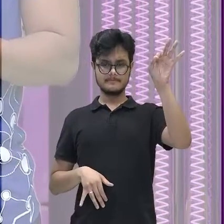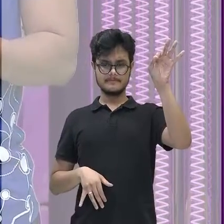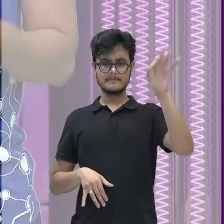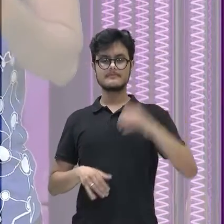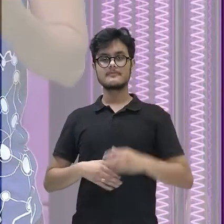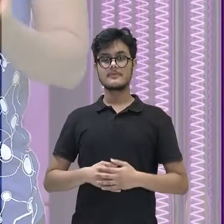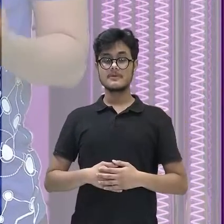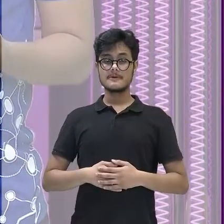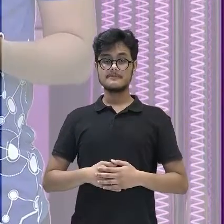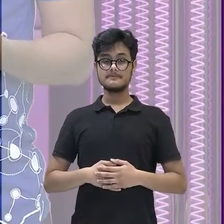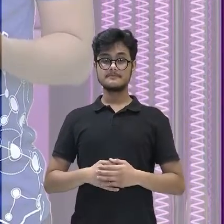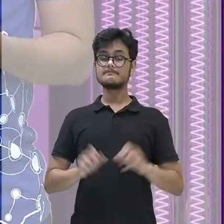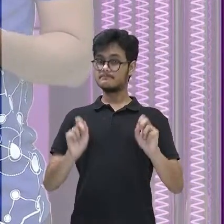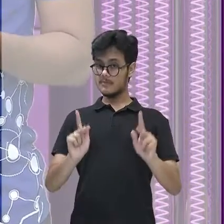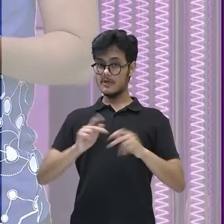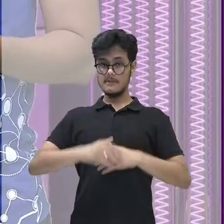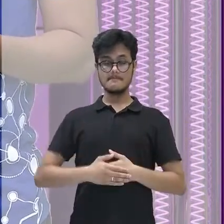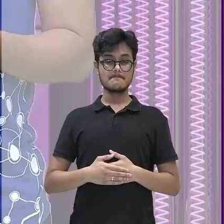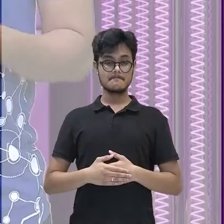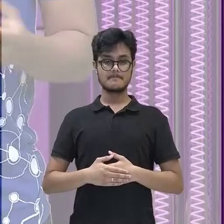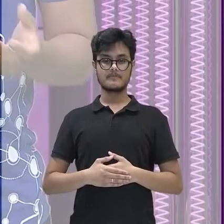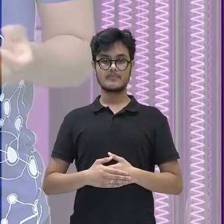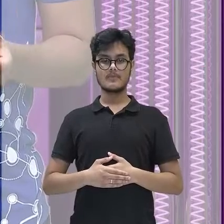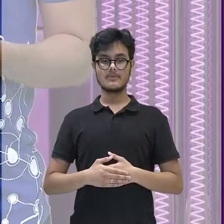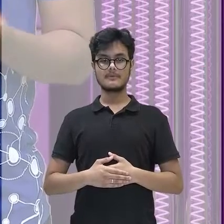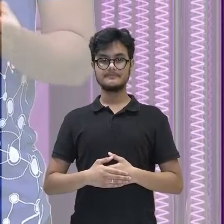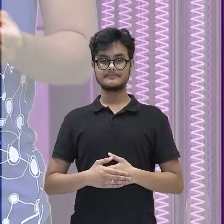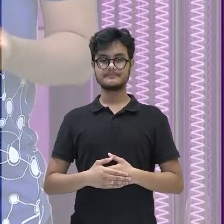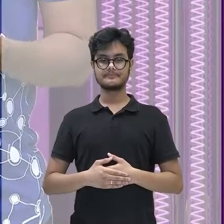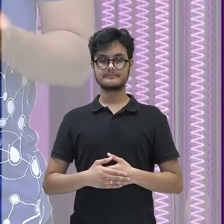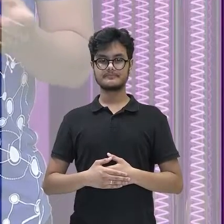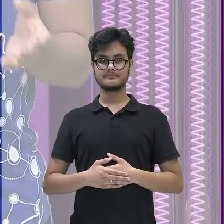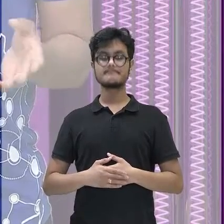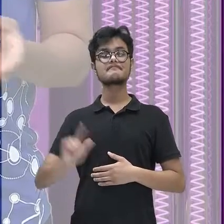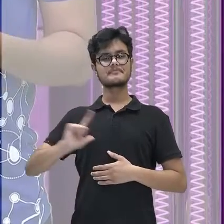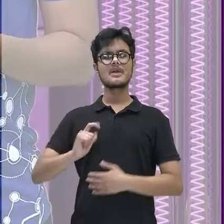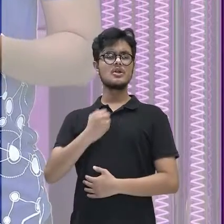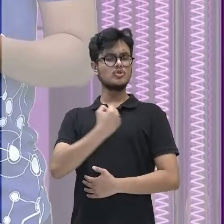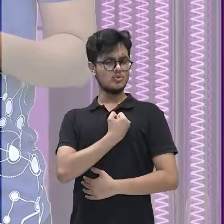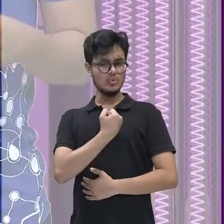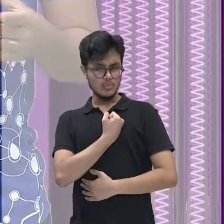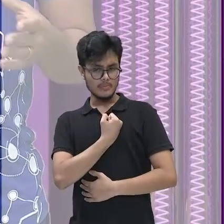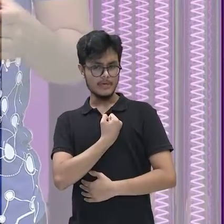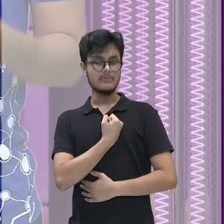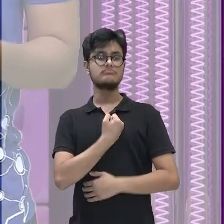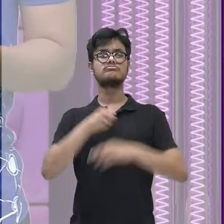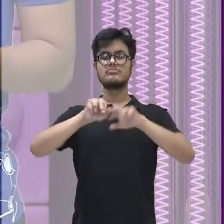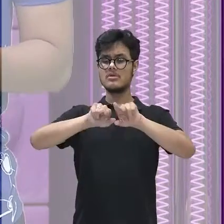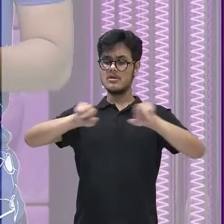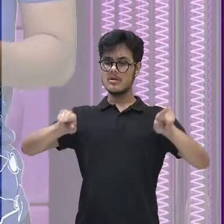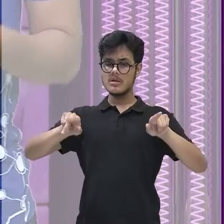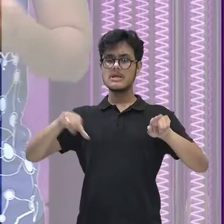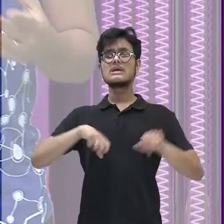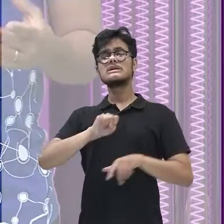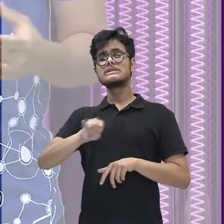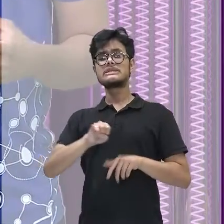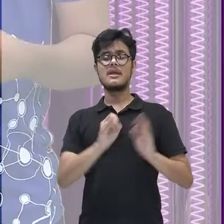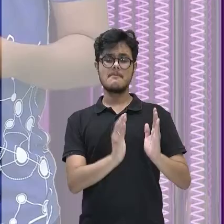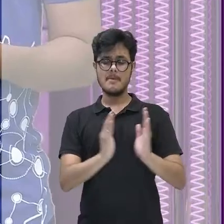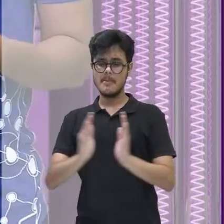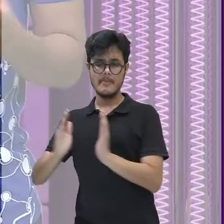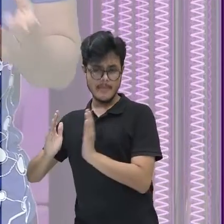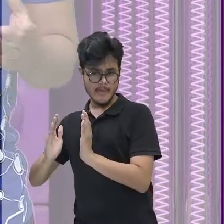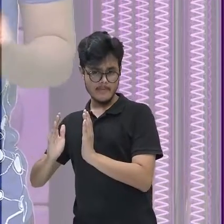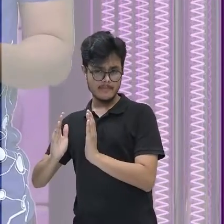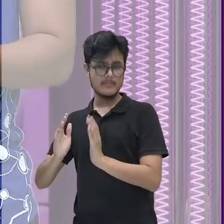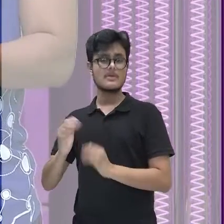para a direita, de baixo para cima, observando a unidade de medidas, os intervalos e os valores